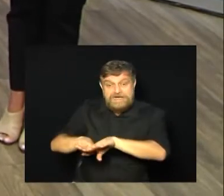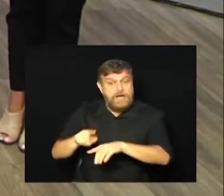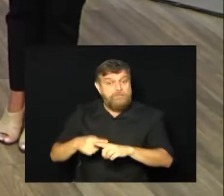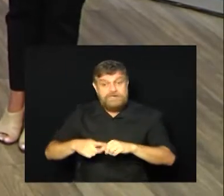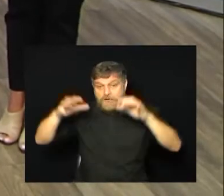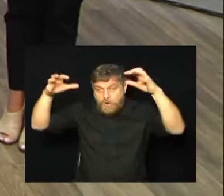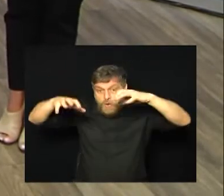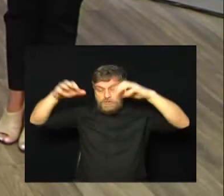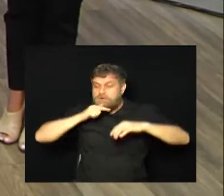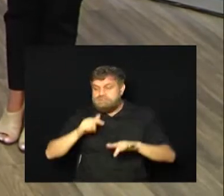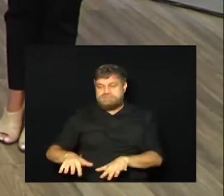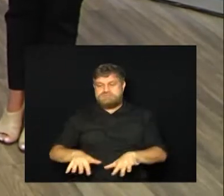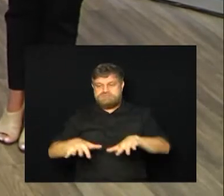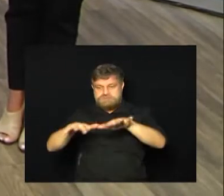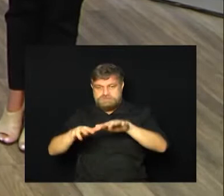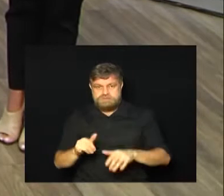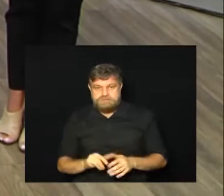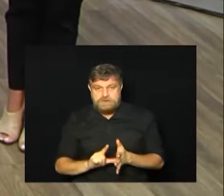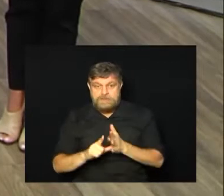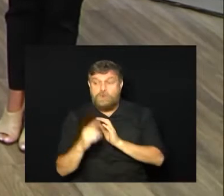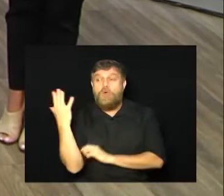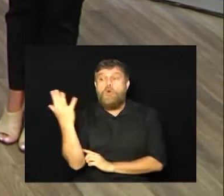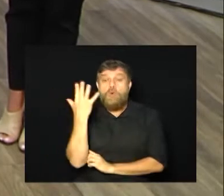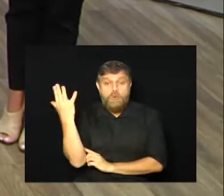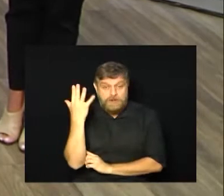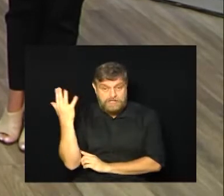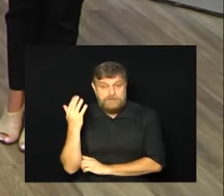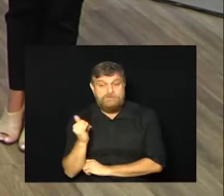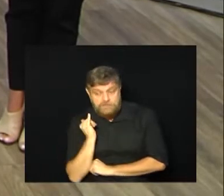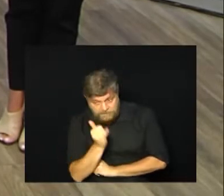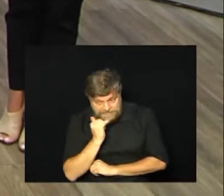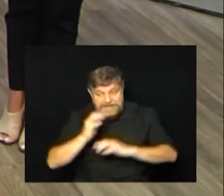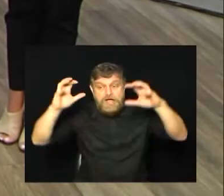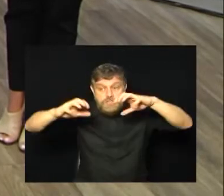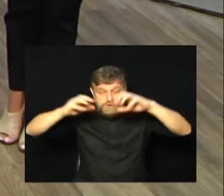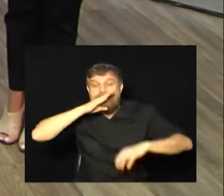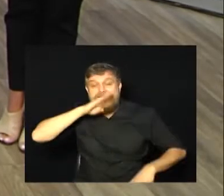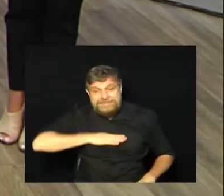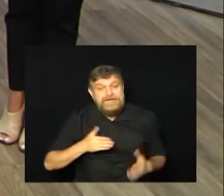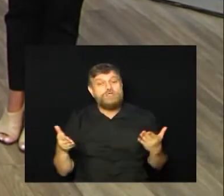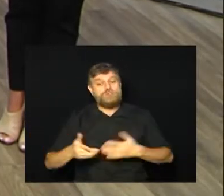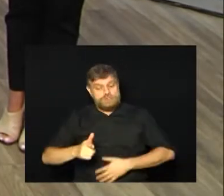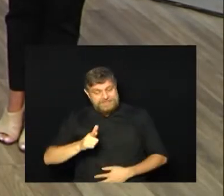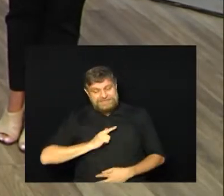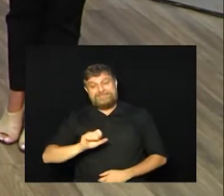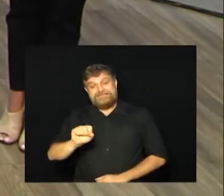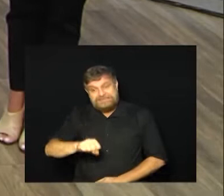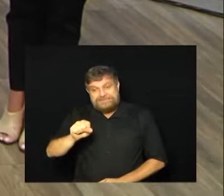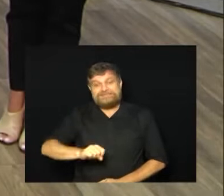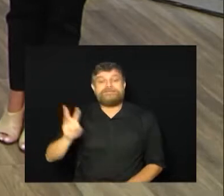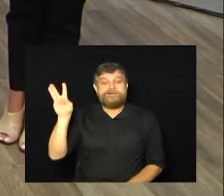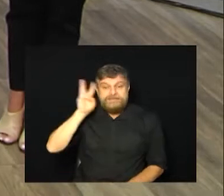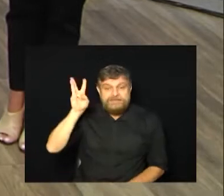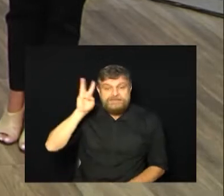de chuva. Já vou falar sobre a previsão do tempo. Tem previsão de chuva para hoje à tarde, tem previsão de chuva para terça-feira,